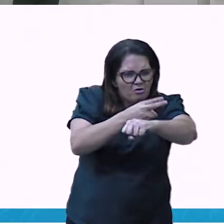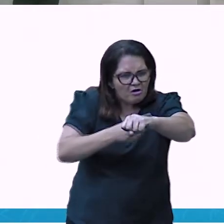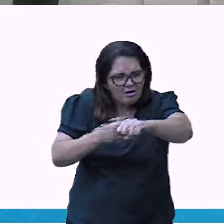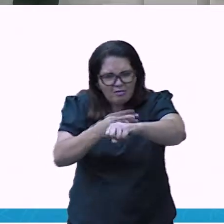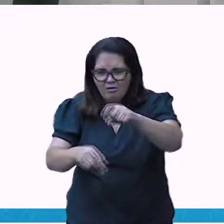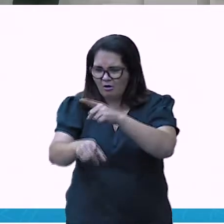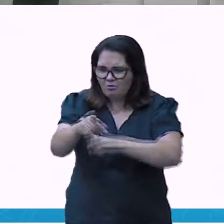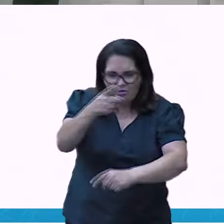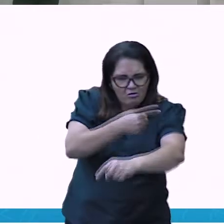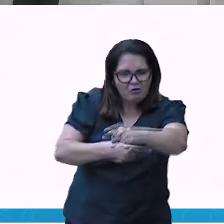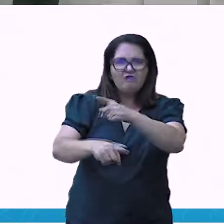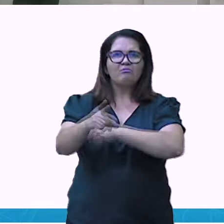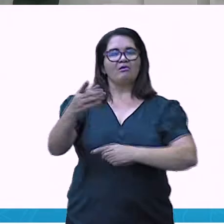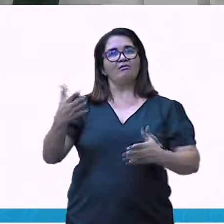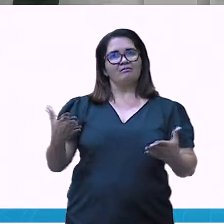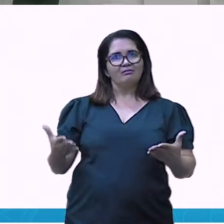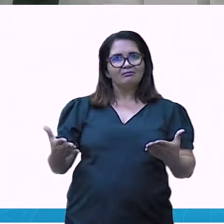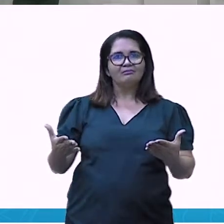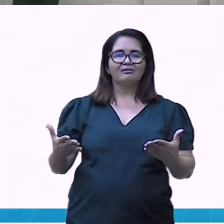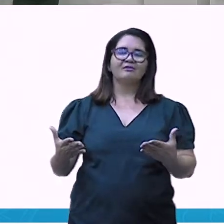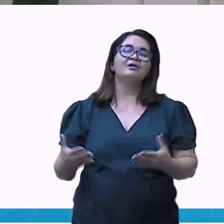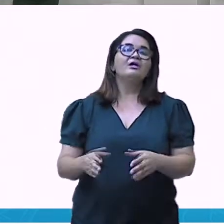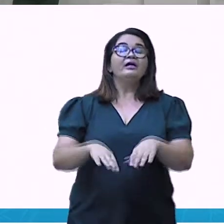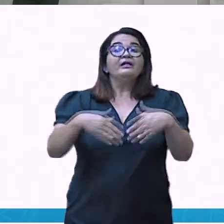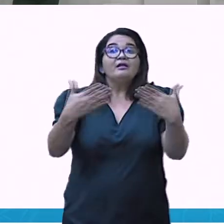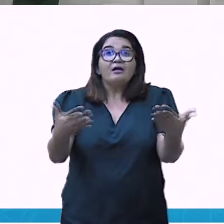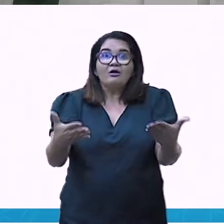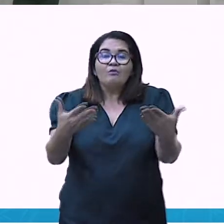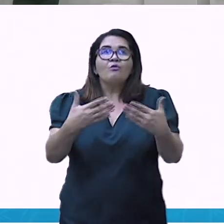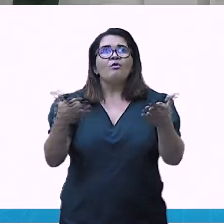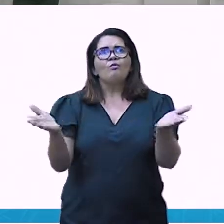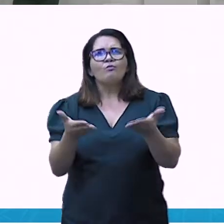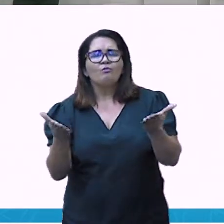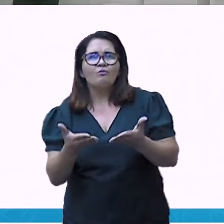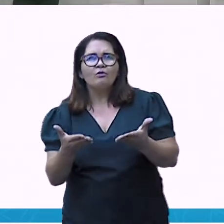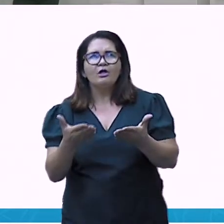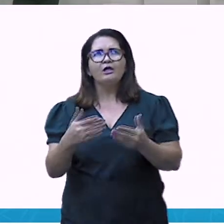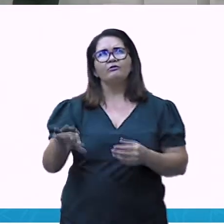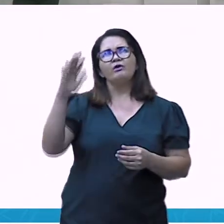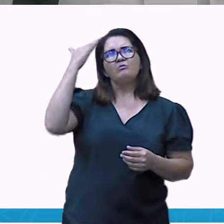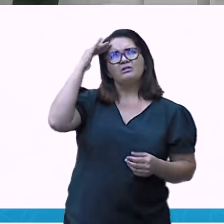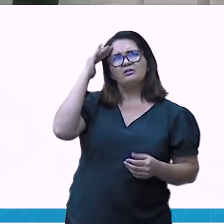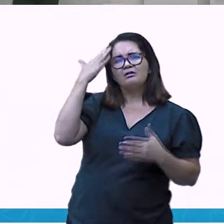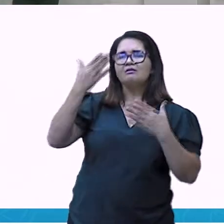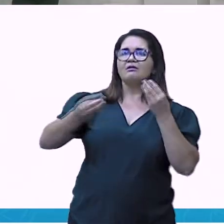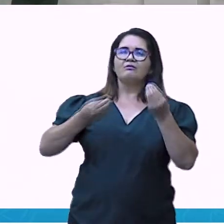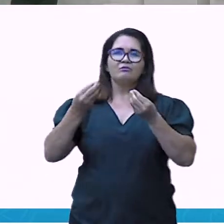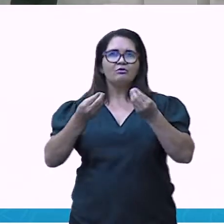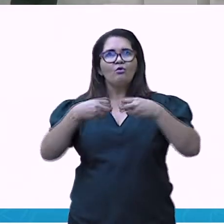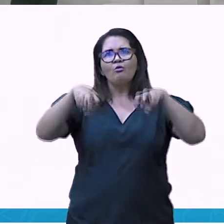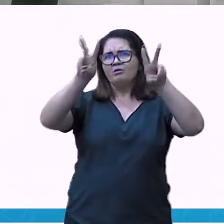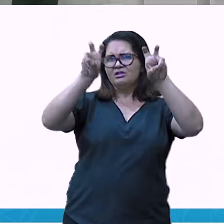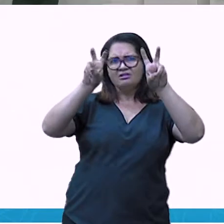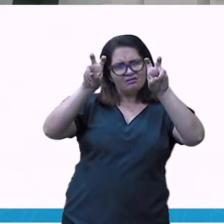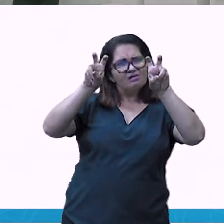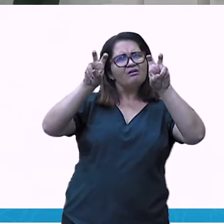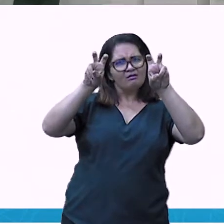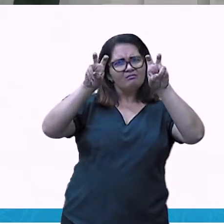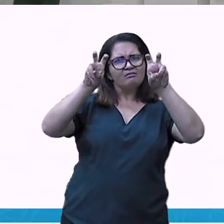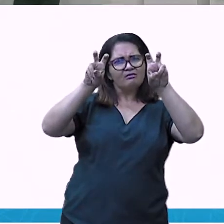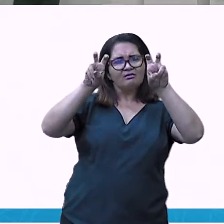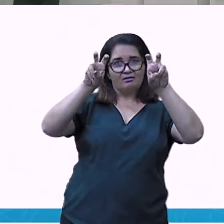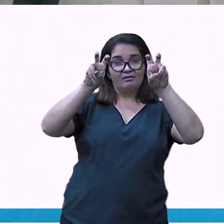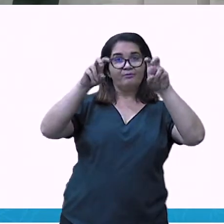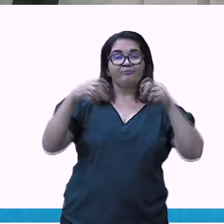Quando falamos de acidentes domésticos, significa, quando falamos de doméstico, a palavra